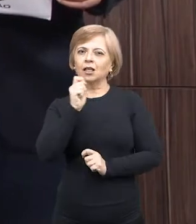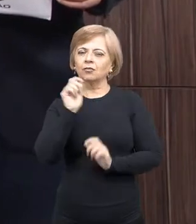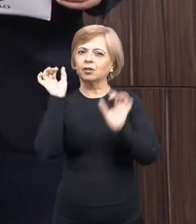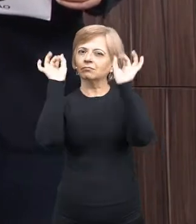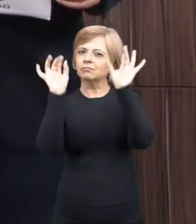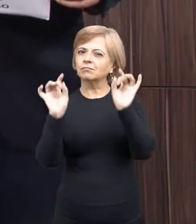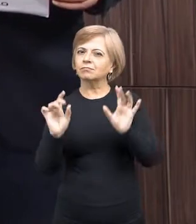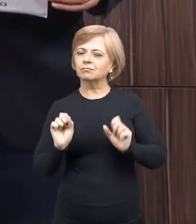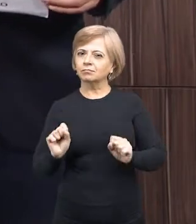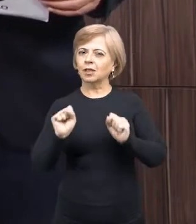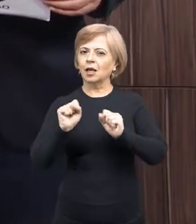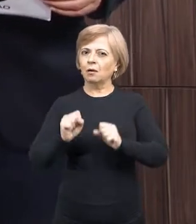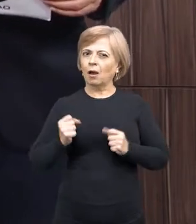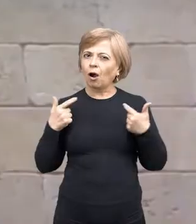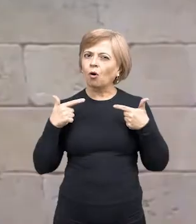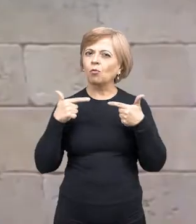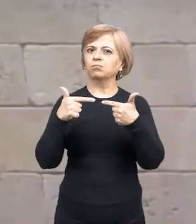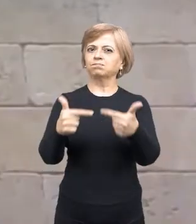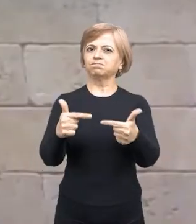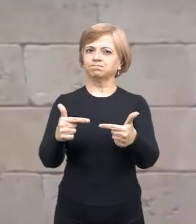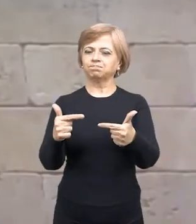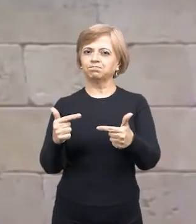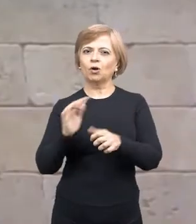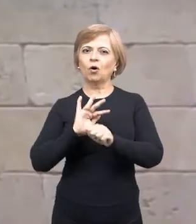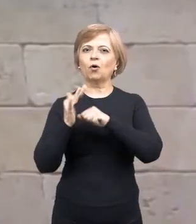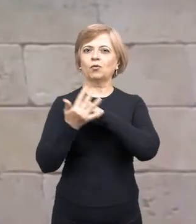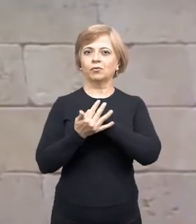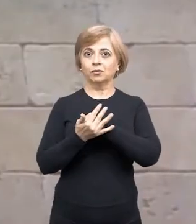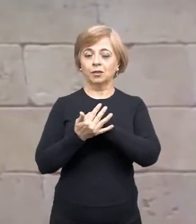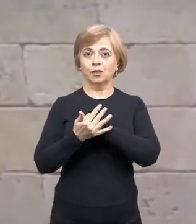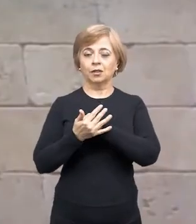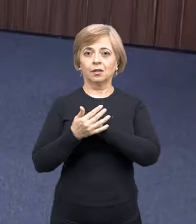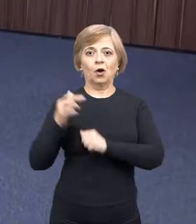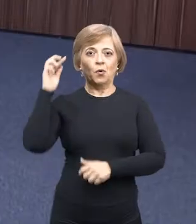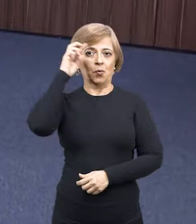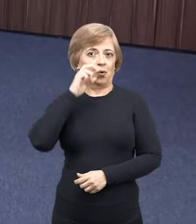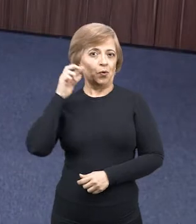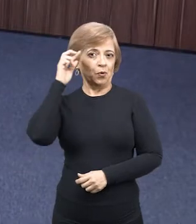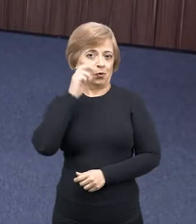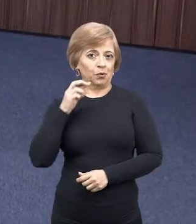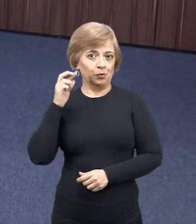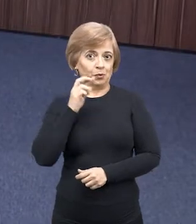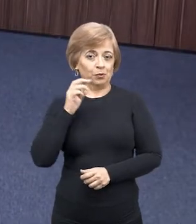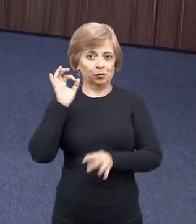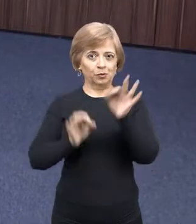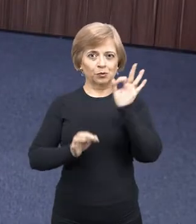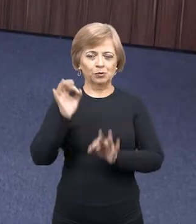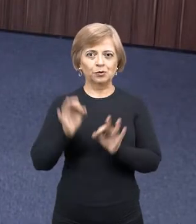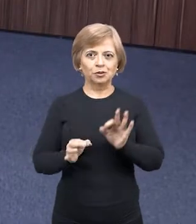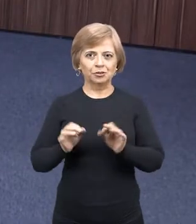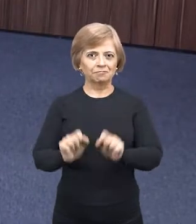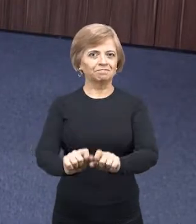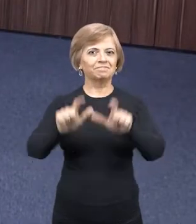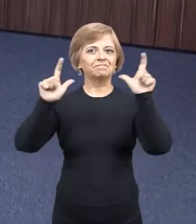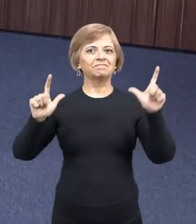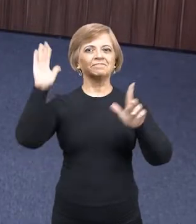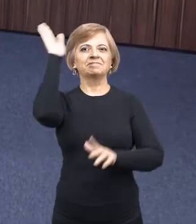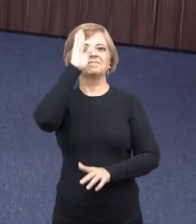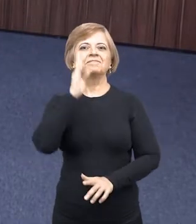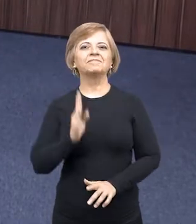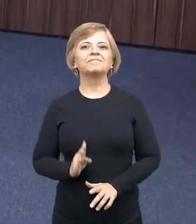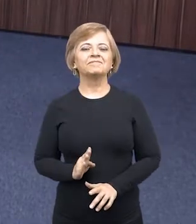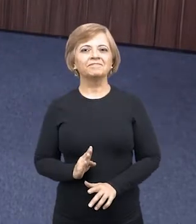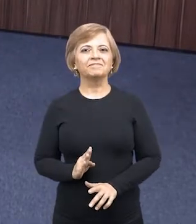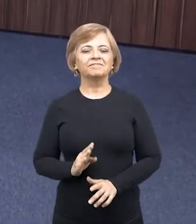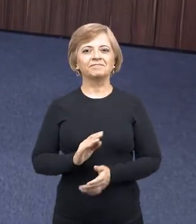de Enfrentamento à Covid-19, promotor de Justiça Tiago Veras. Está no ar para todo o Brasil,